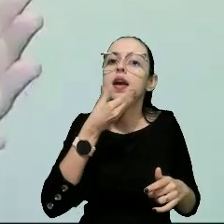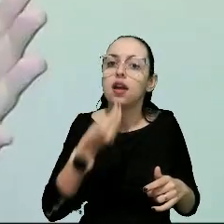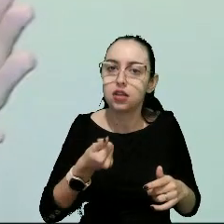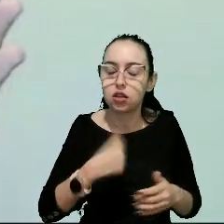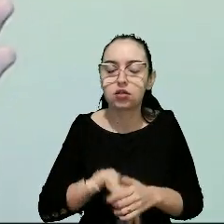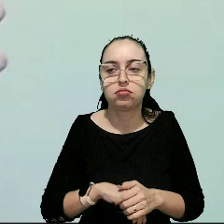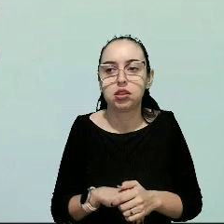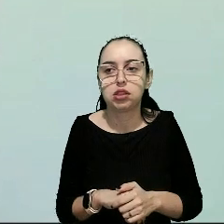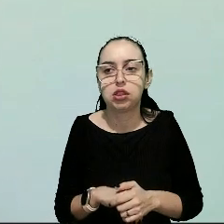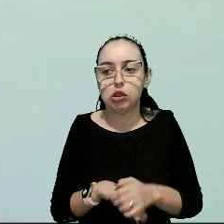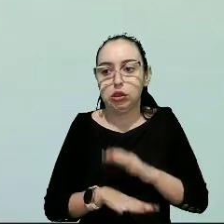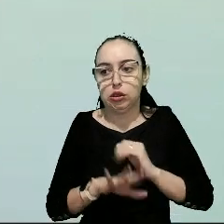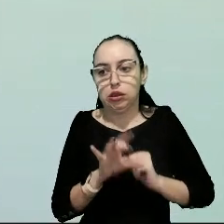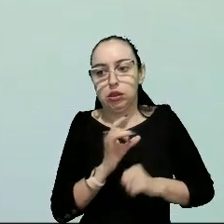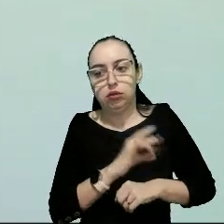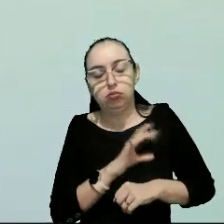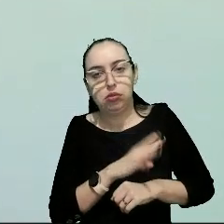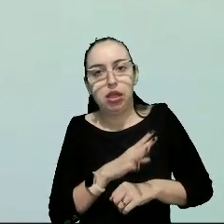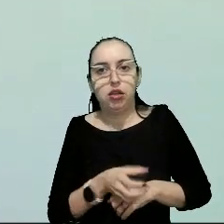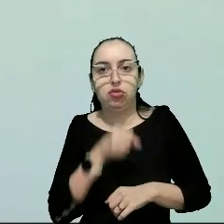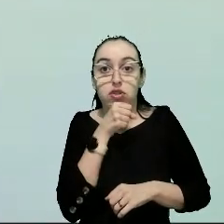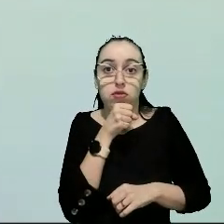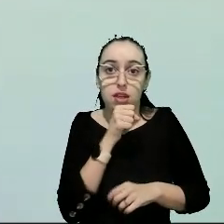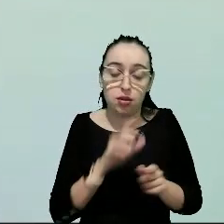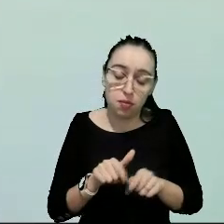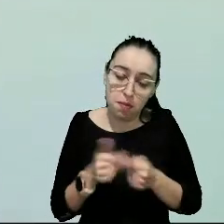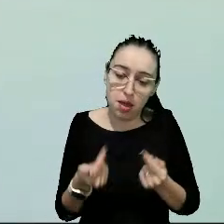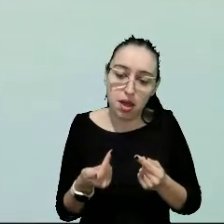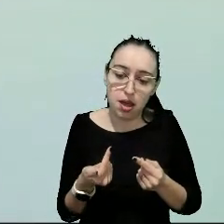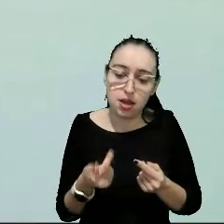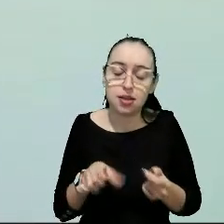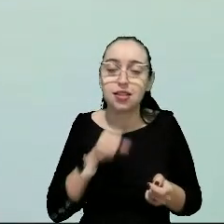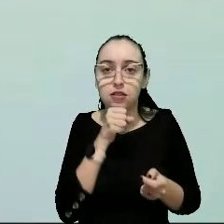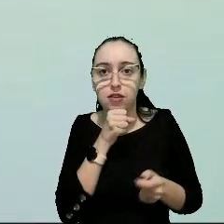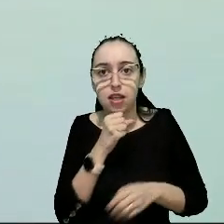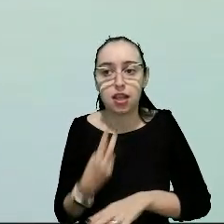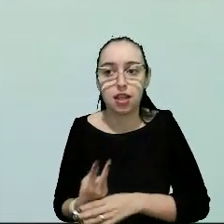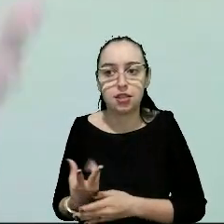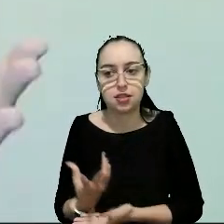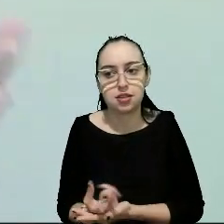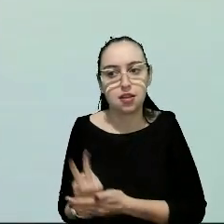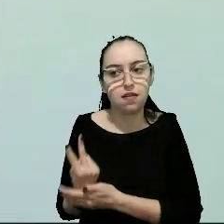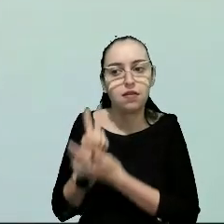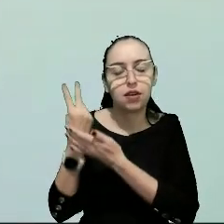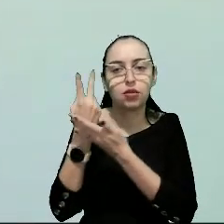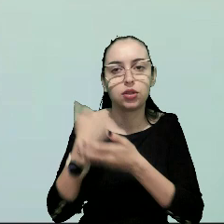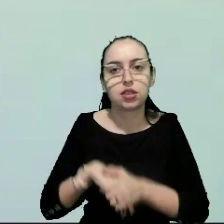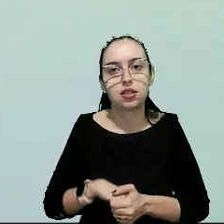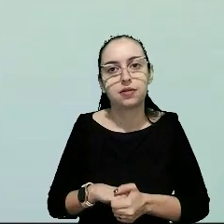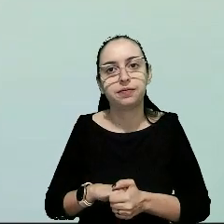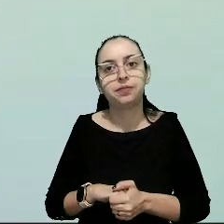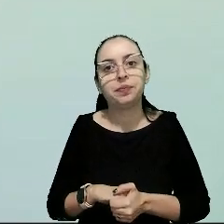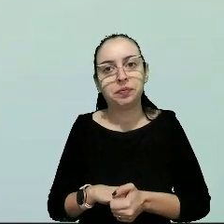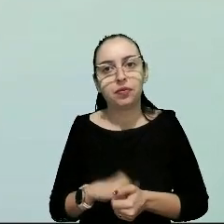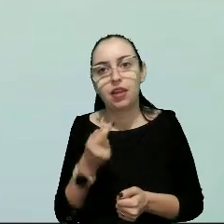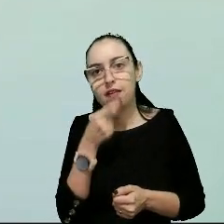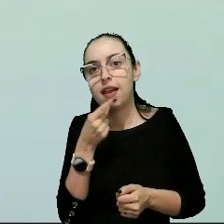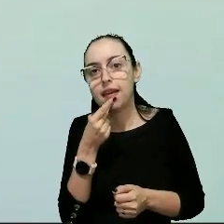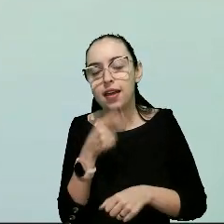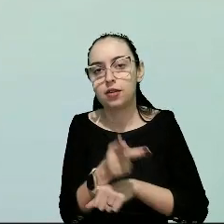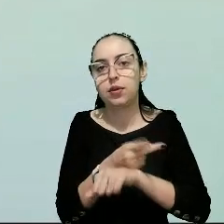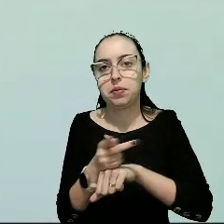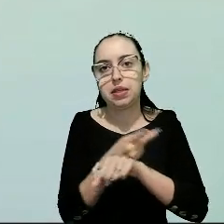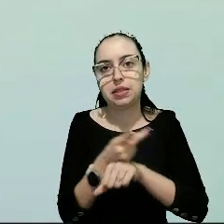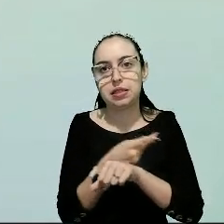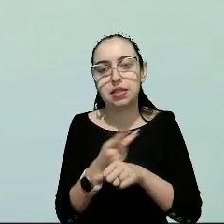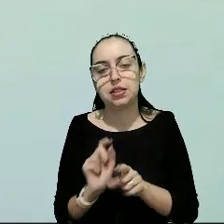do medo de envelhecer, o envelhecimento tem ganhos para homens e mulheres. Eu vou falar da minha pesquisa para